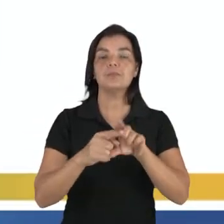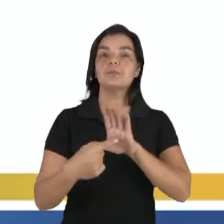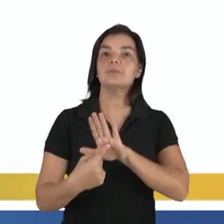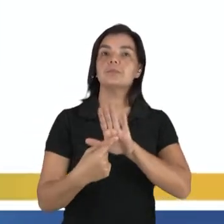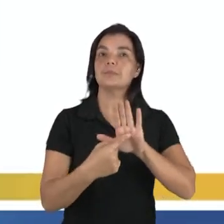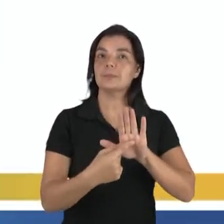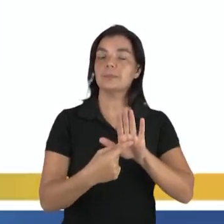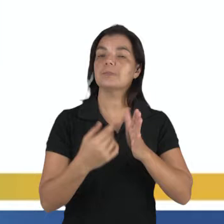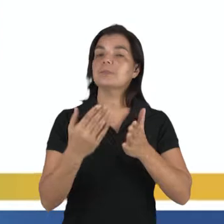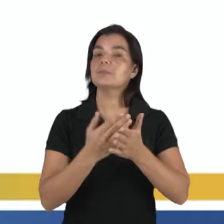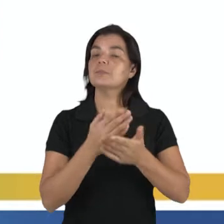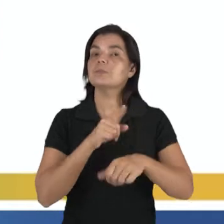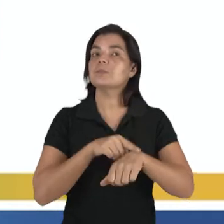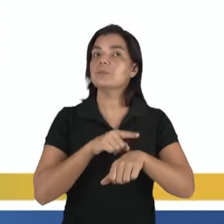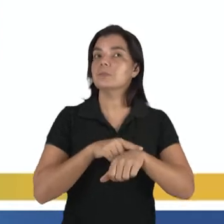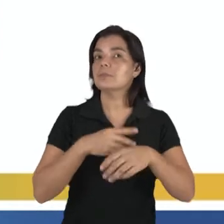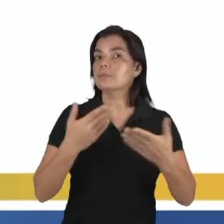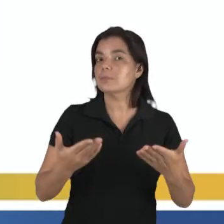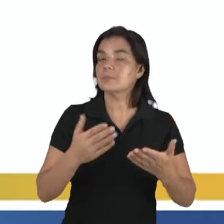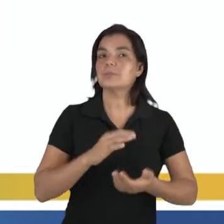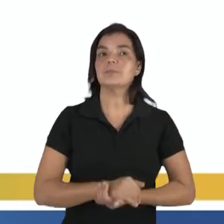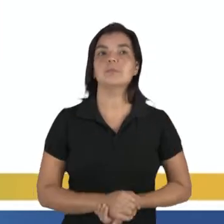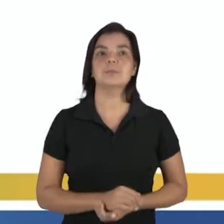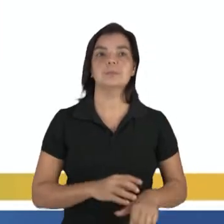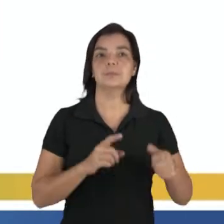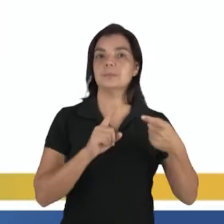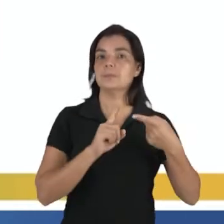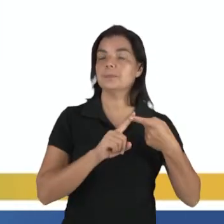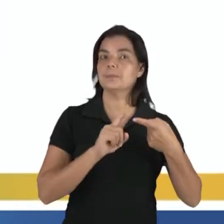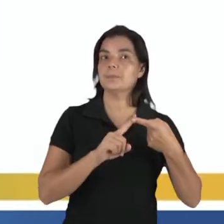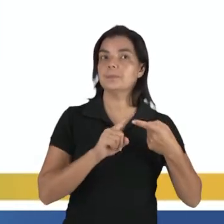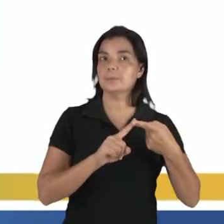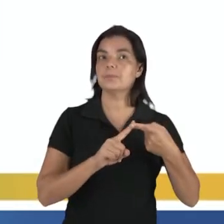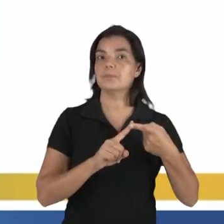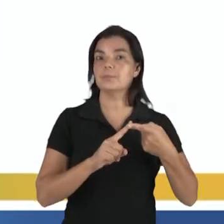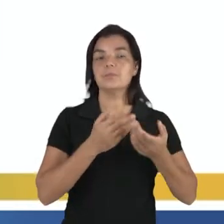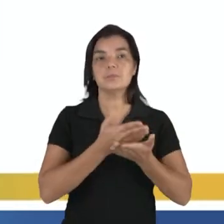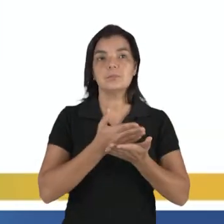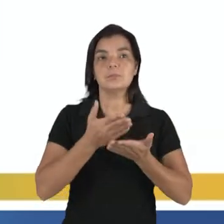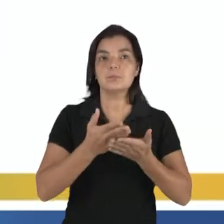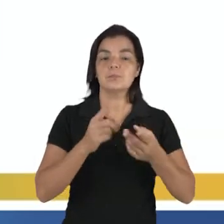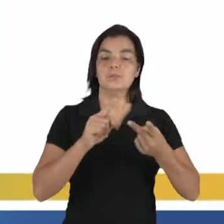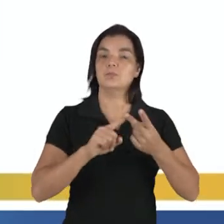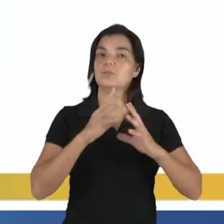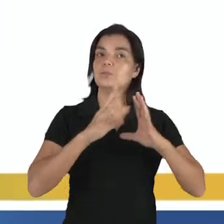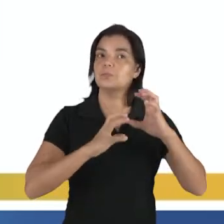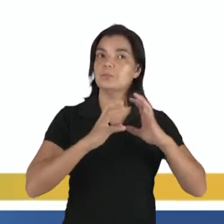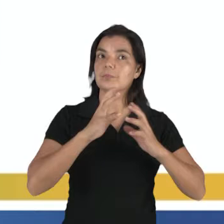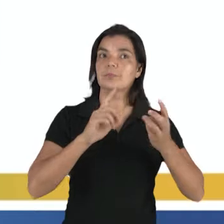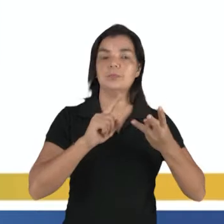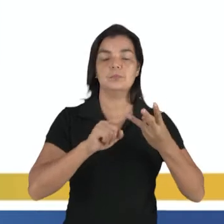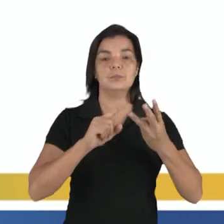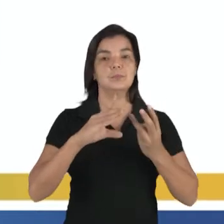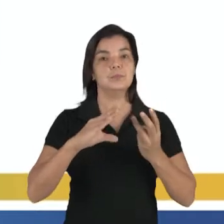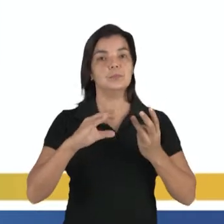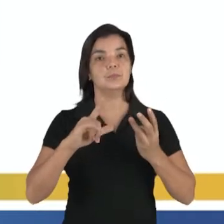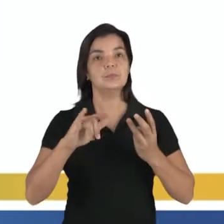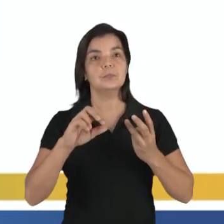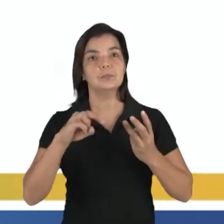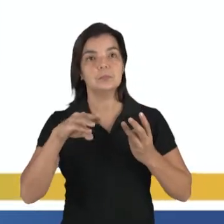narrativo, são contadas apresentando alguns momentos. Uma situação inicial, um